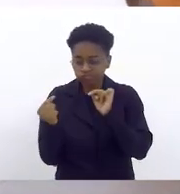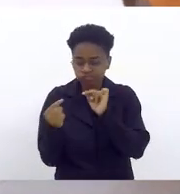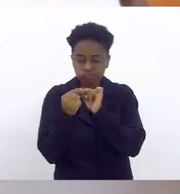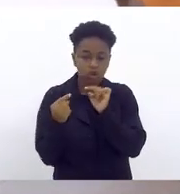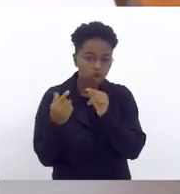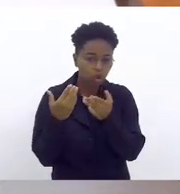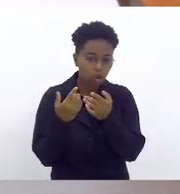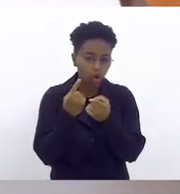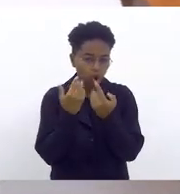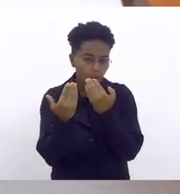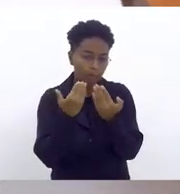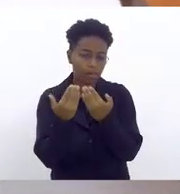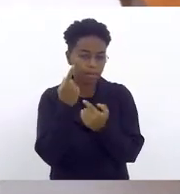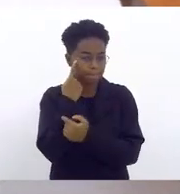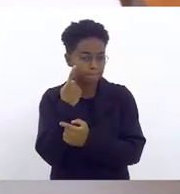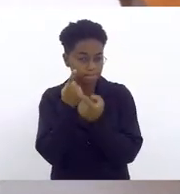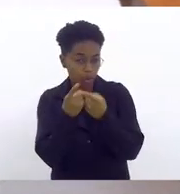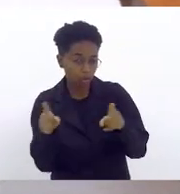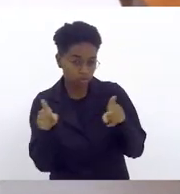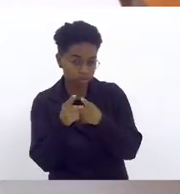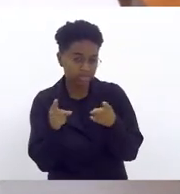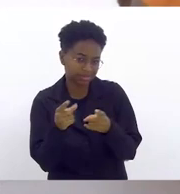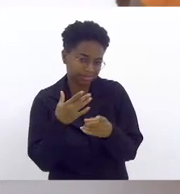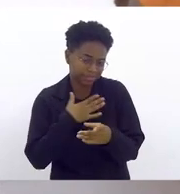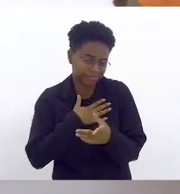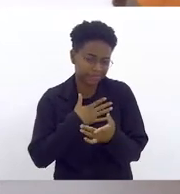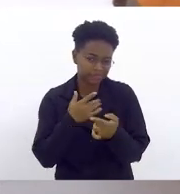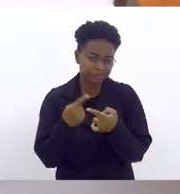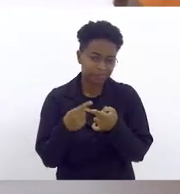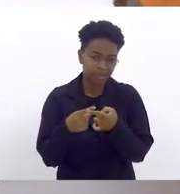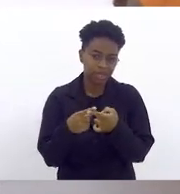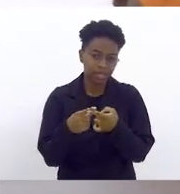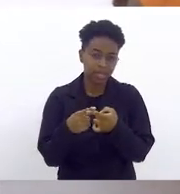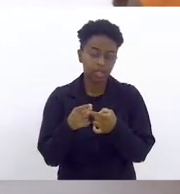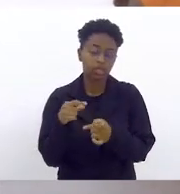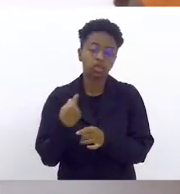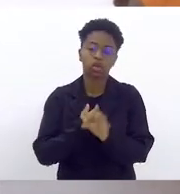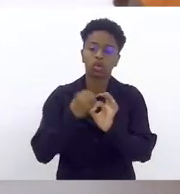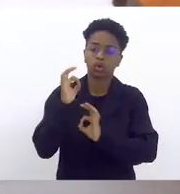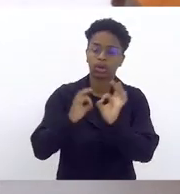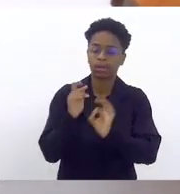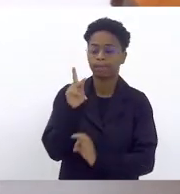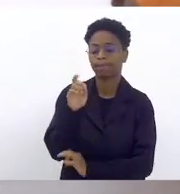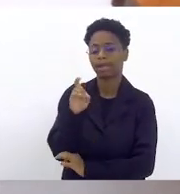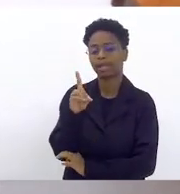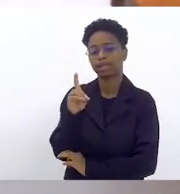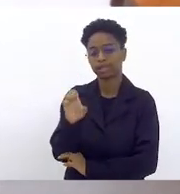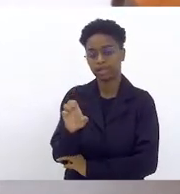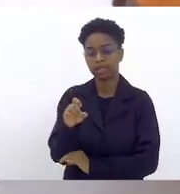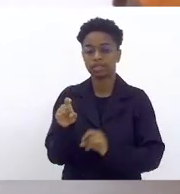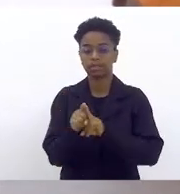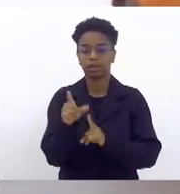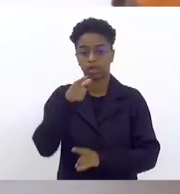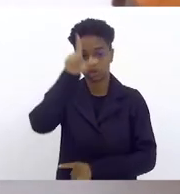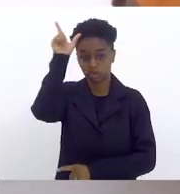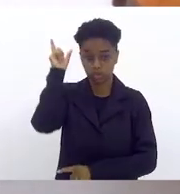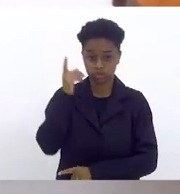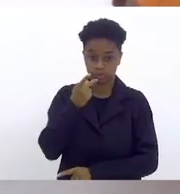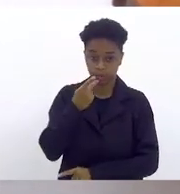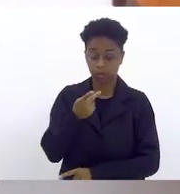diante do que nós estabelecemos no pet e o pads tem uma consequência um dos Paulo deputado Luís Paulo falou